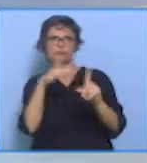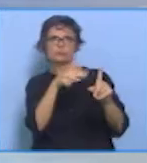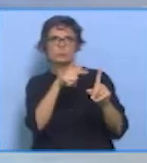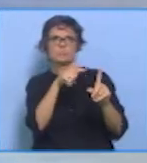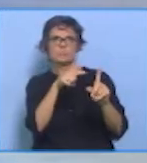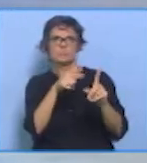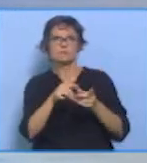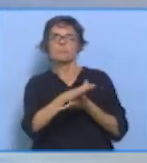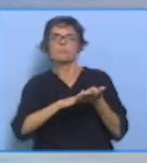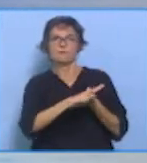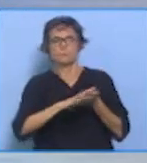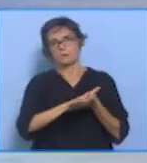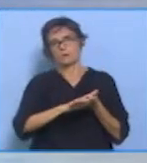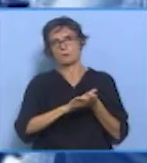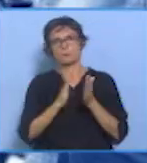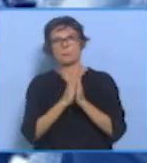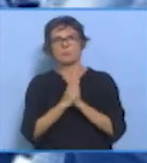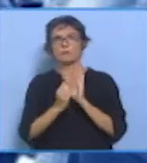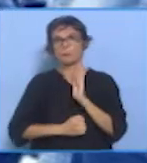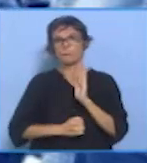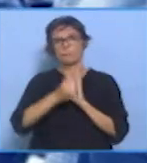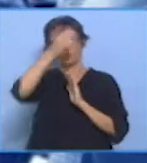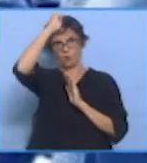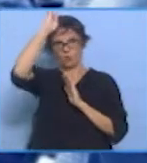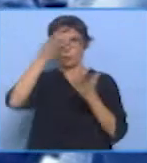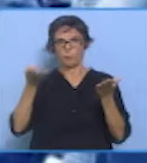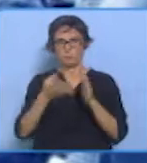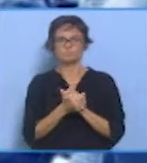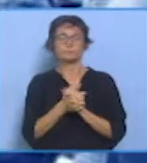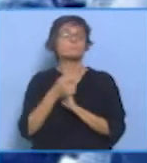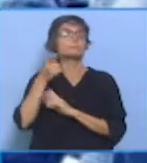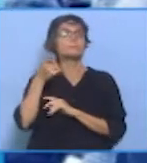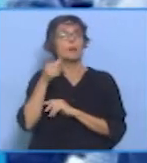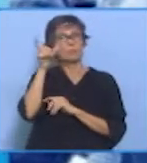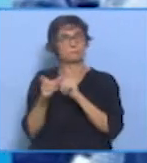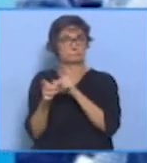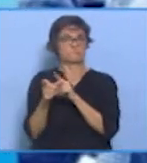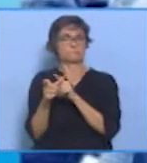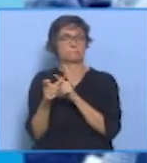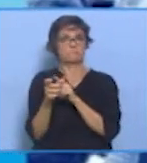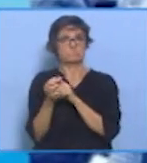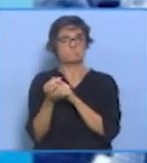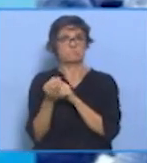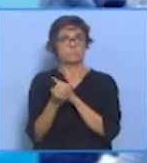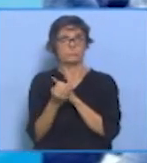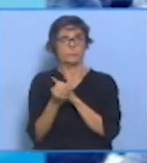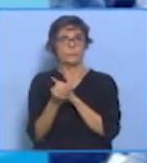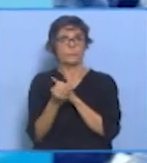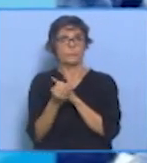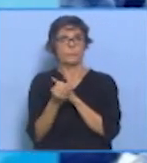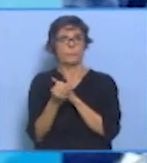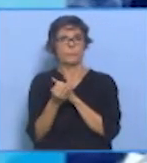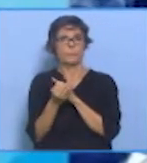há uma... Ele não faz isso imediatamente, mas há uma grande... como é que eu ia dizer? Um